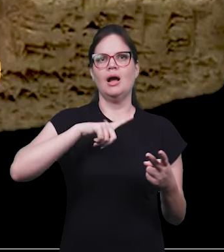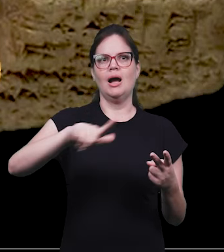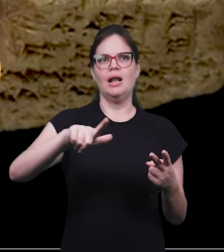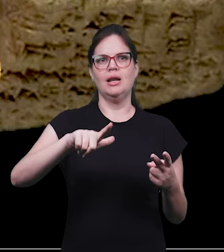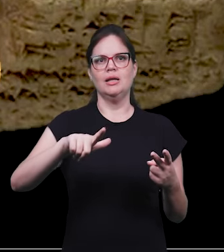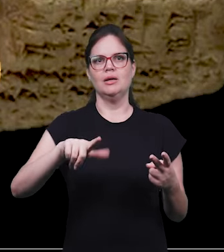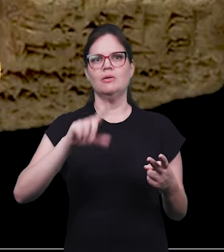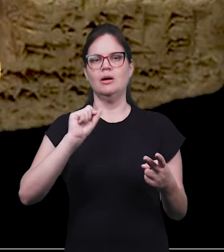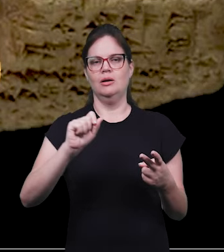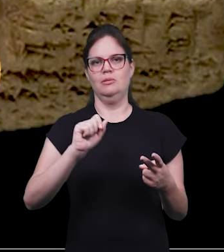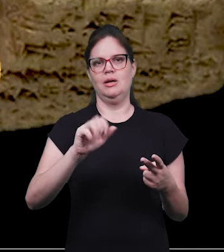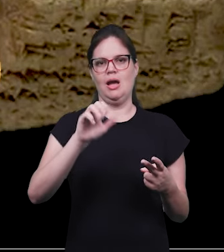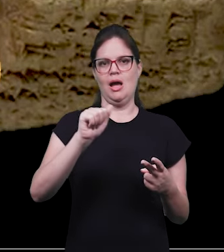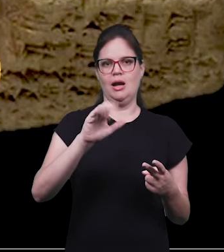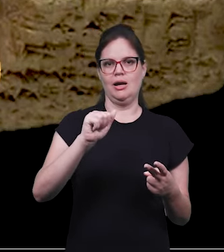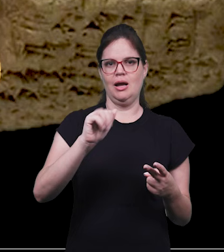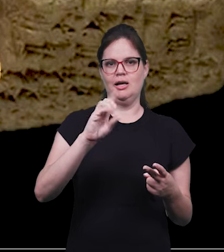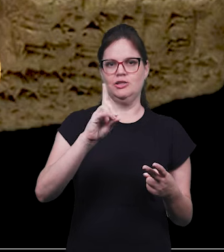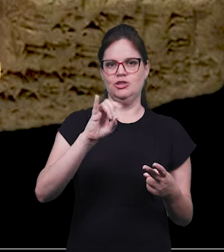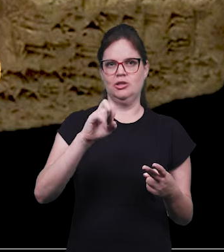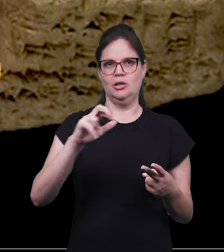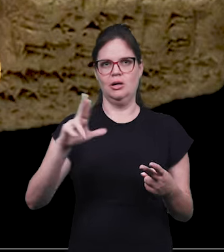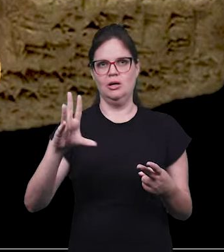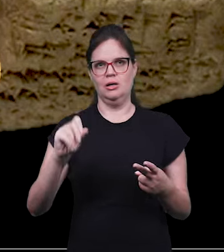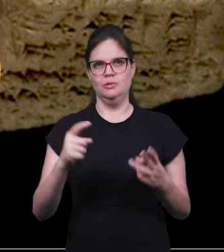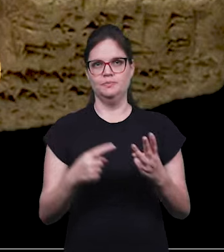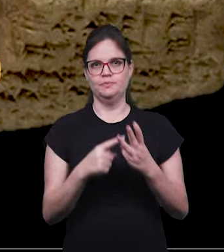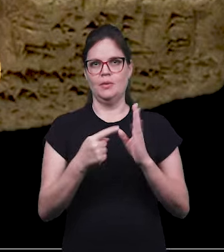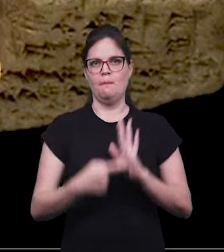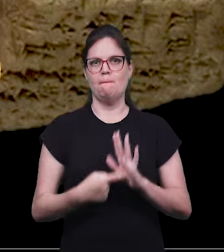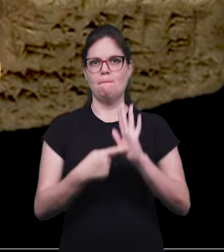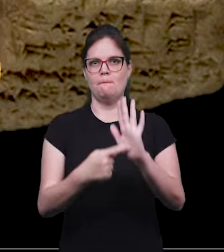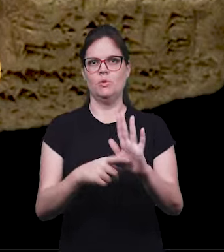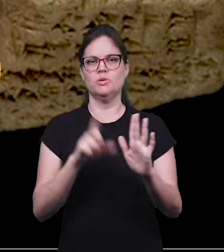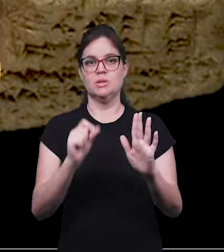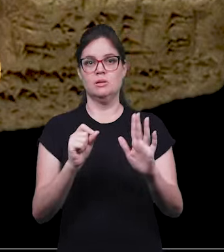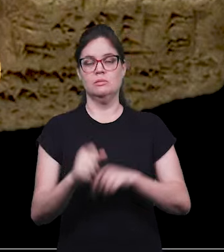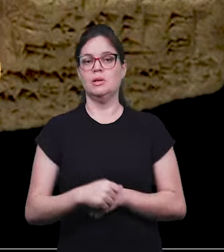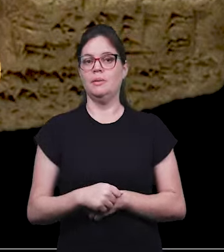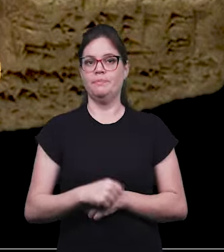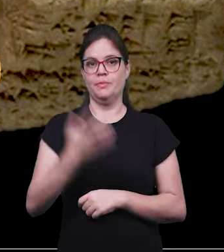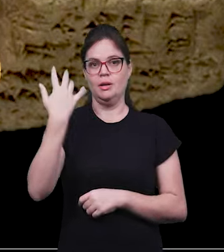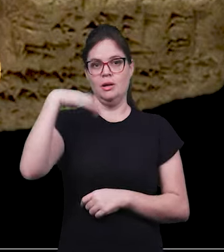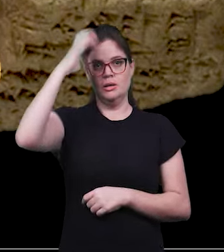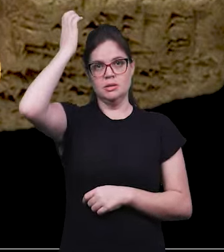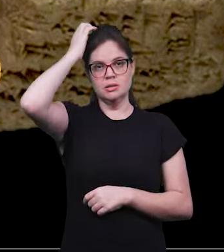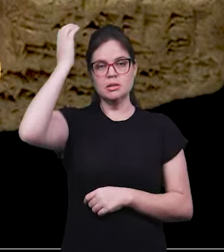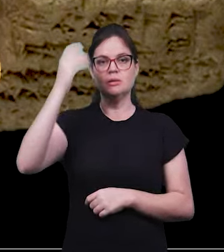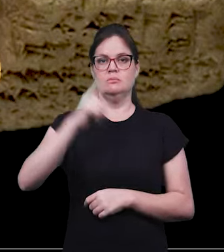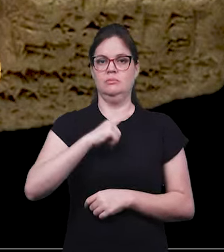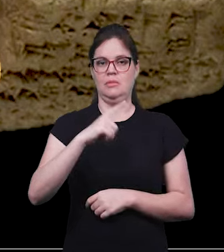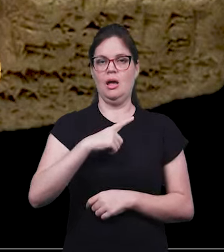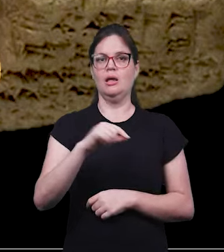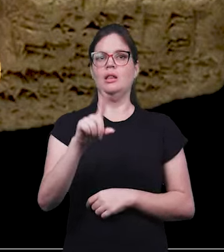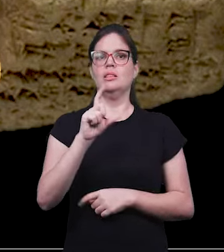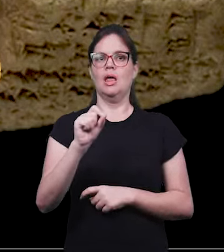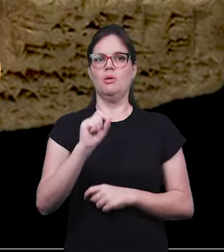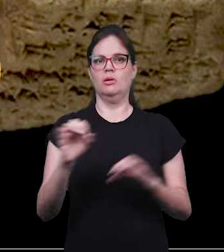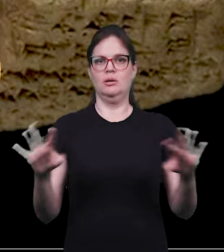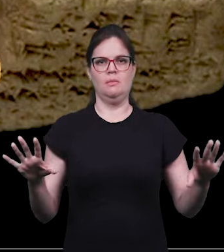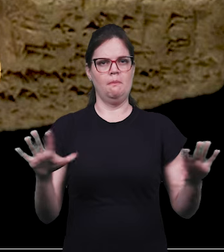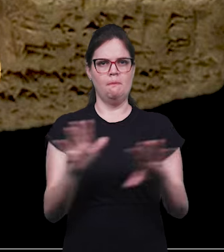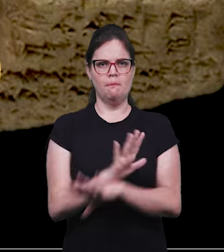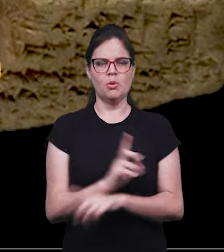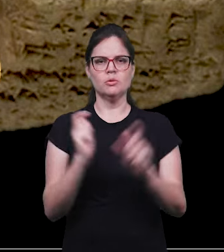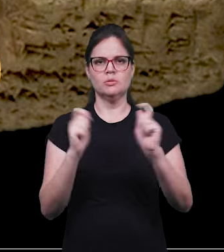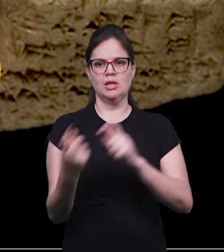acadiano, declarando que Ciro tinha uma política, olha, estava escrito aí, Ciro tinha uma política de restaurar os cativos das suas terras